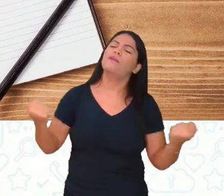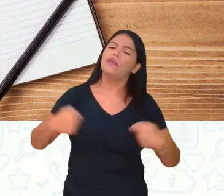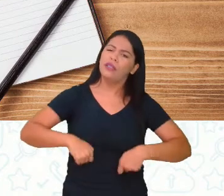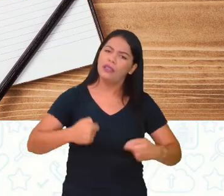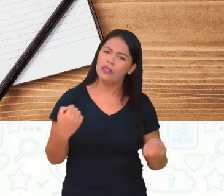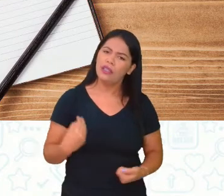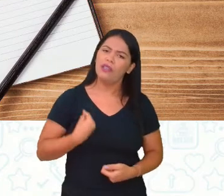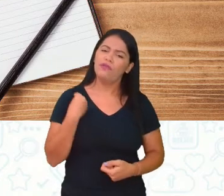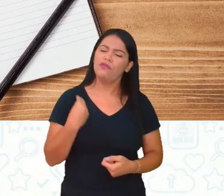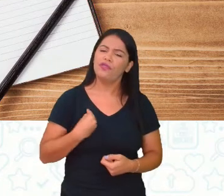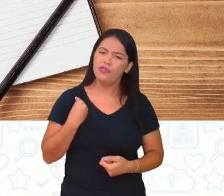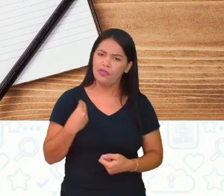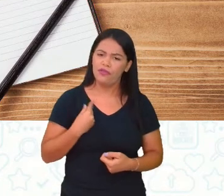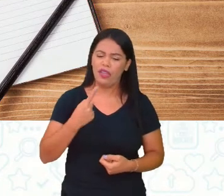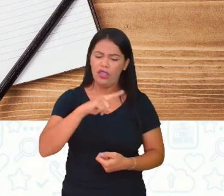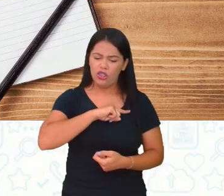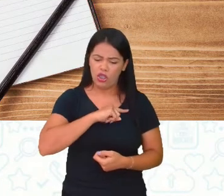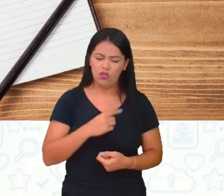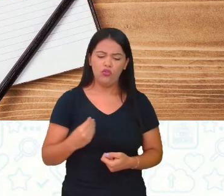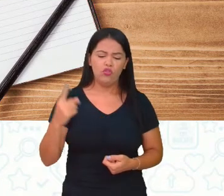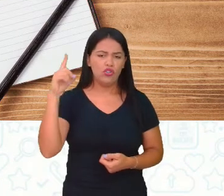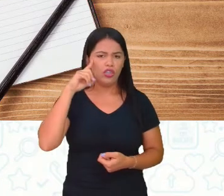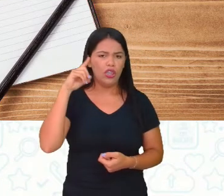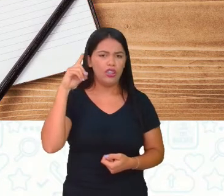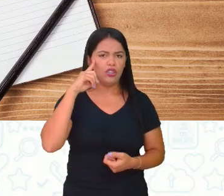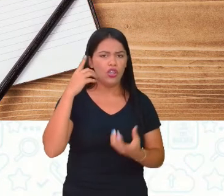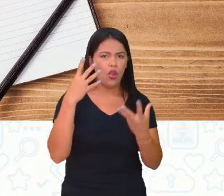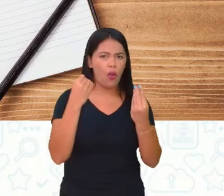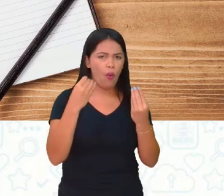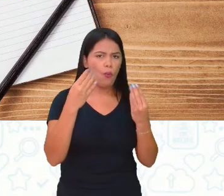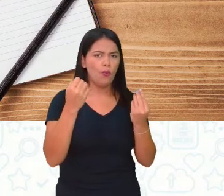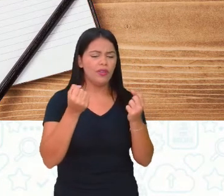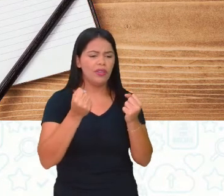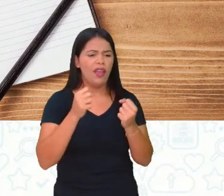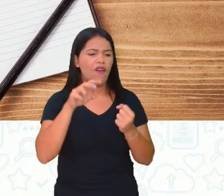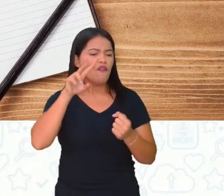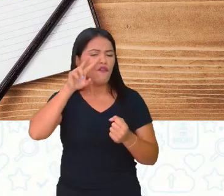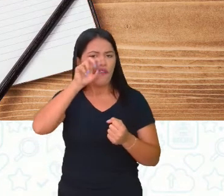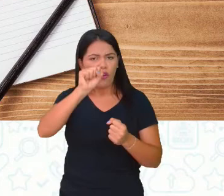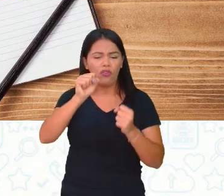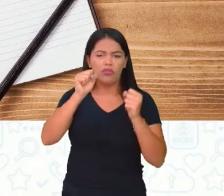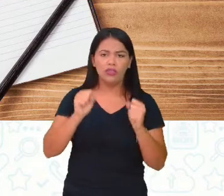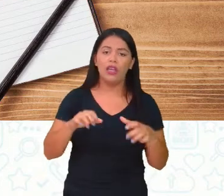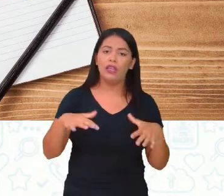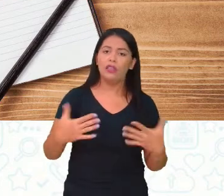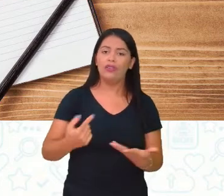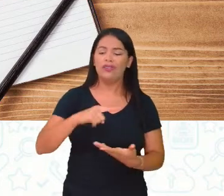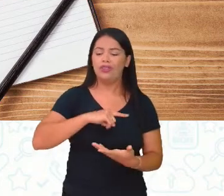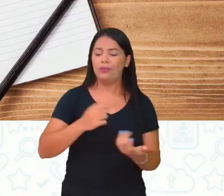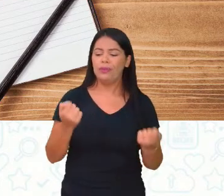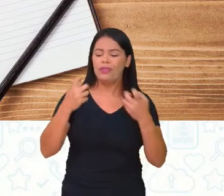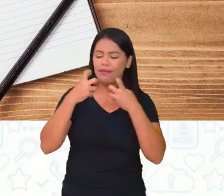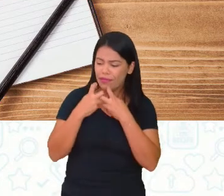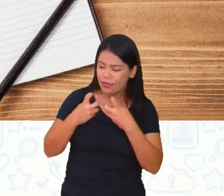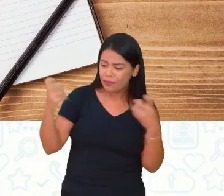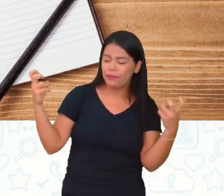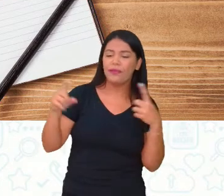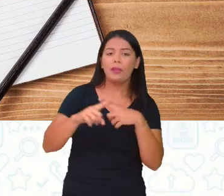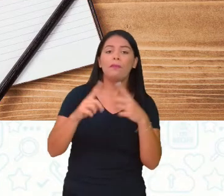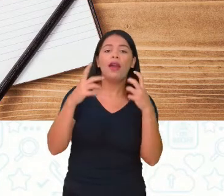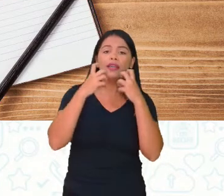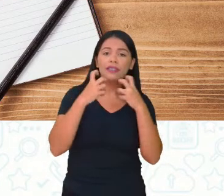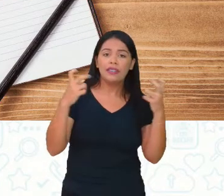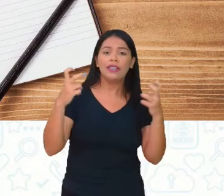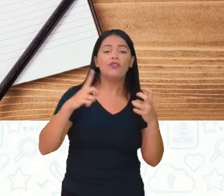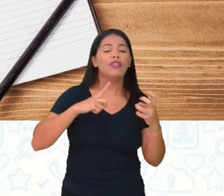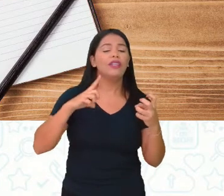vivenciado no nosso dia a dia, com muita firmeza. Então, precisamos gritar, mas gritos de amor,